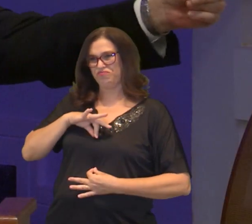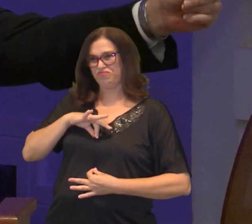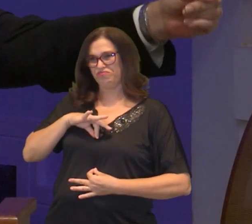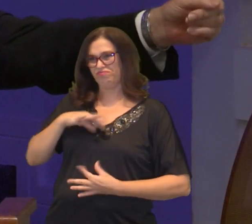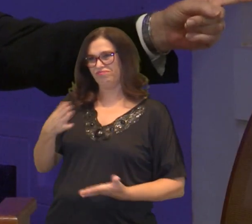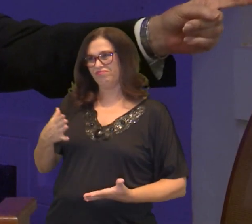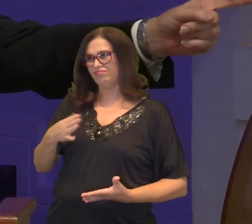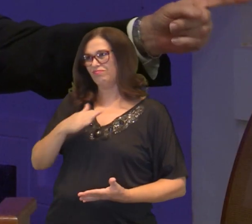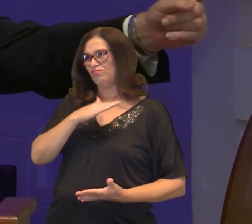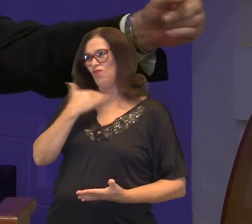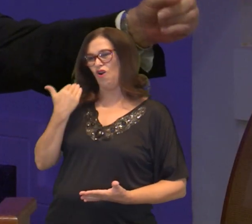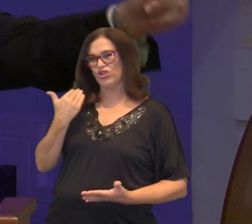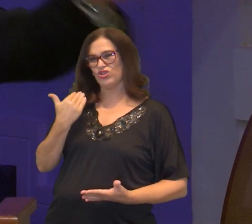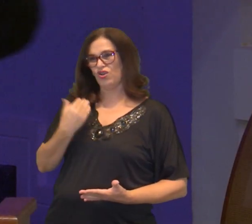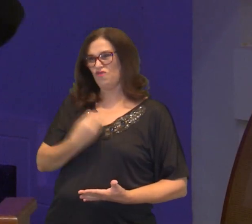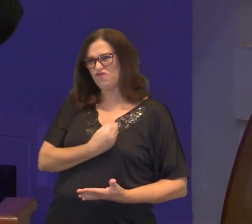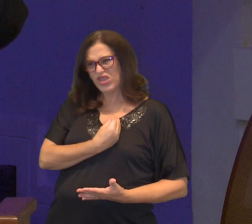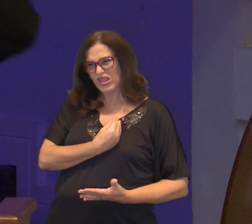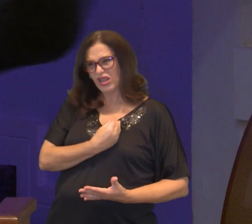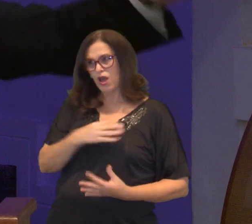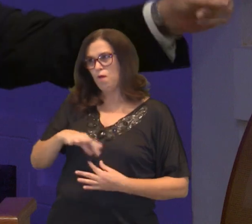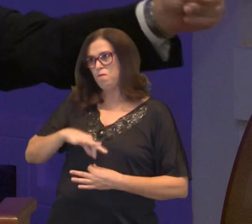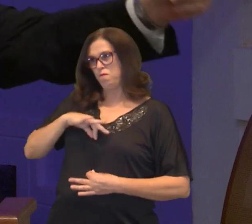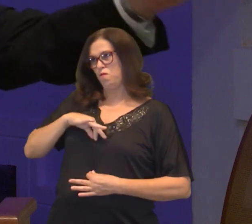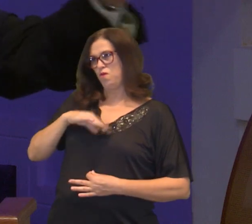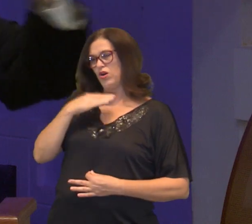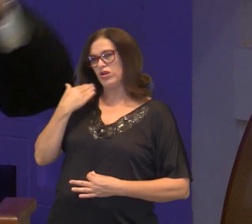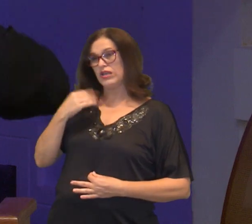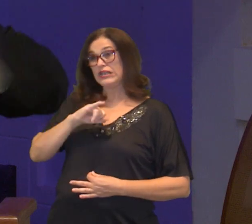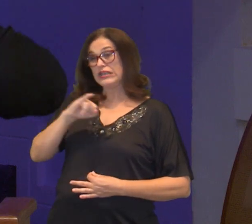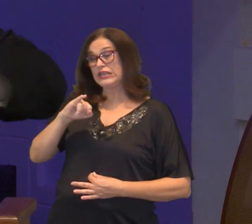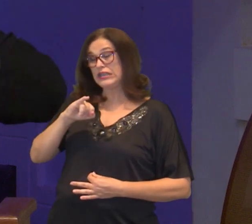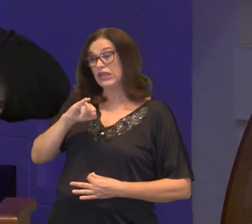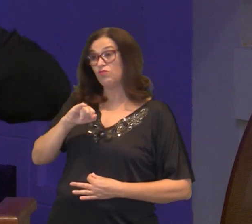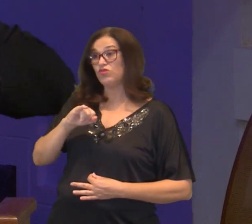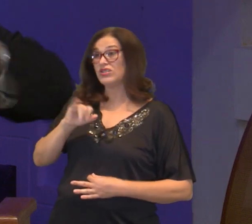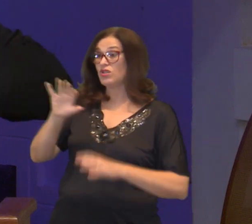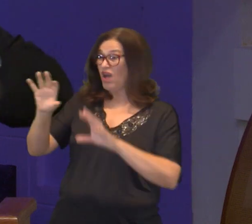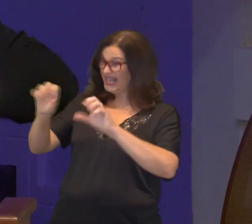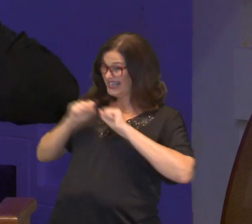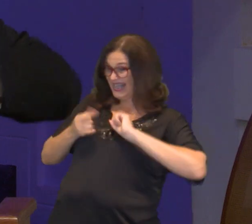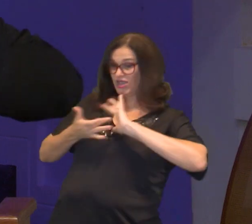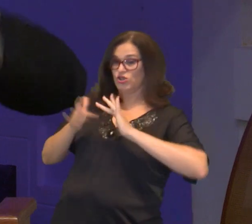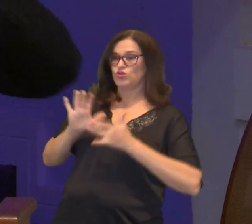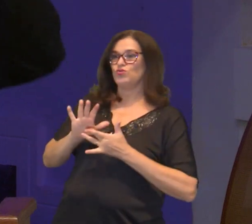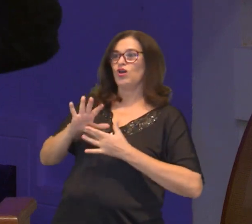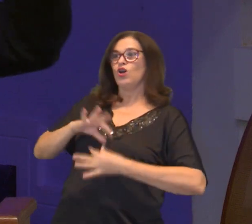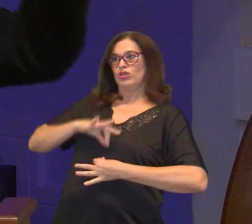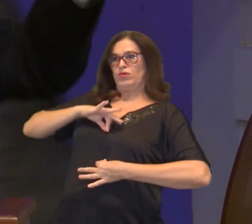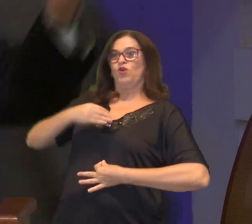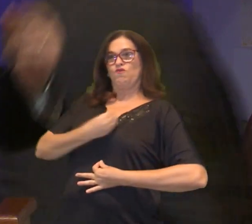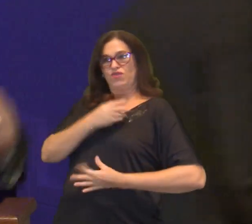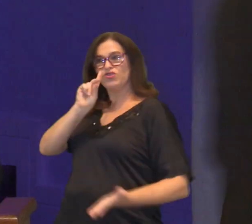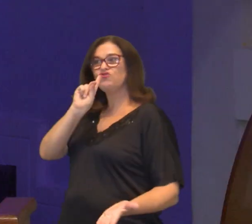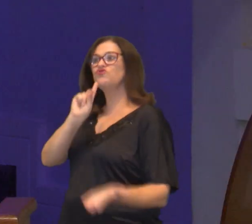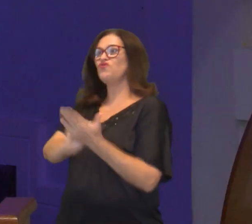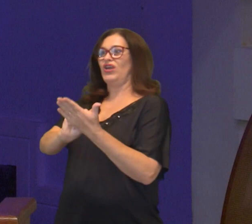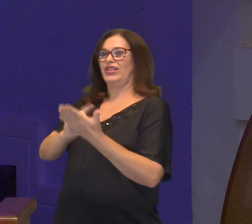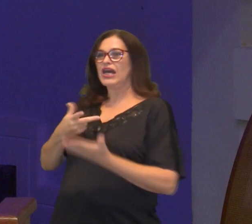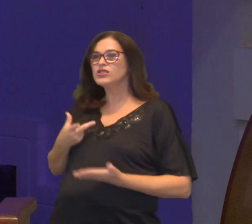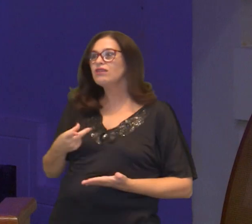se comunica com Deus, ele não sabe, na sua experiência, da existência de